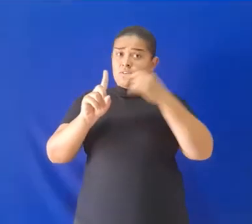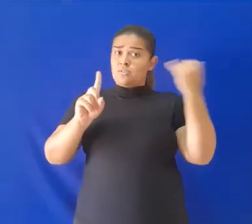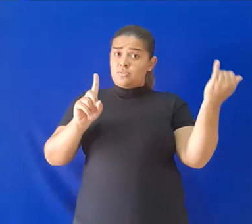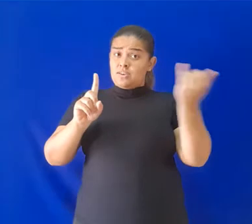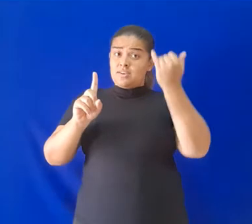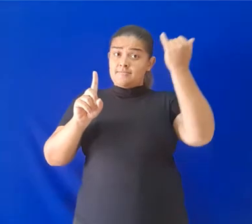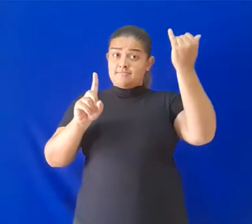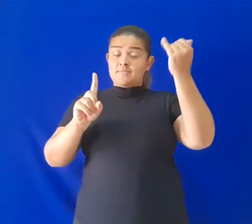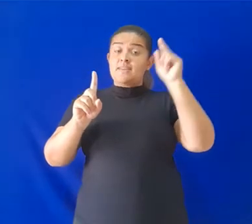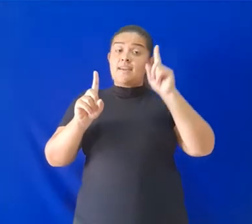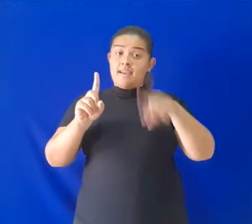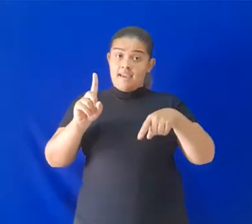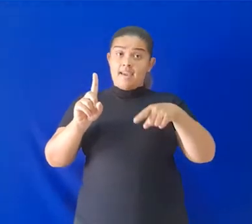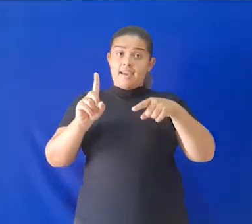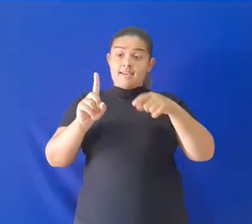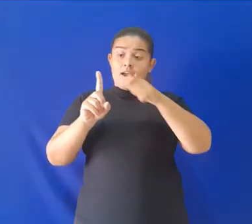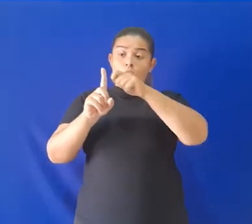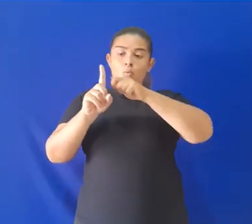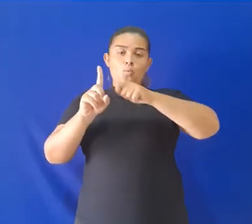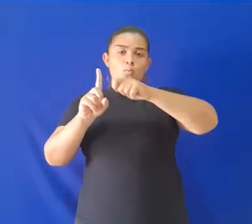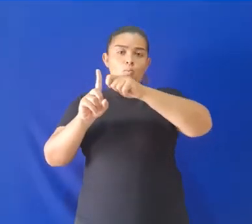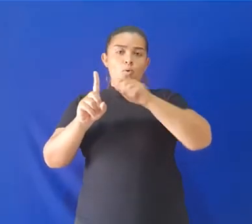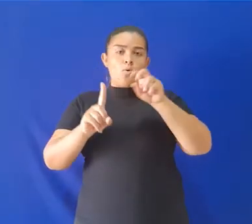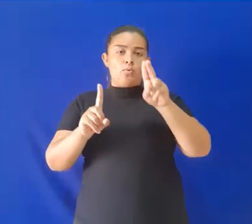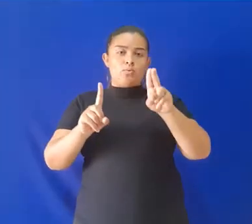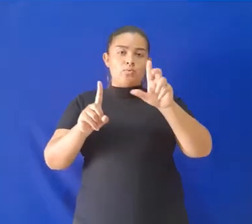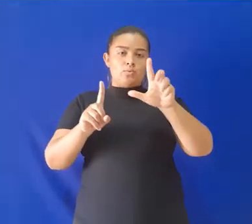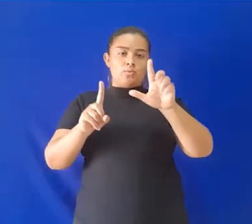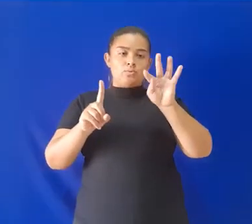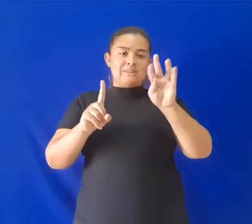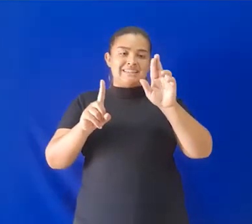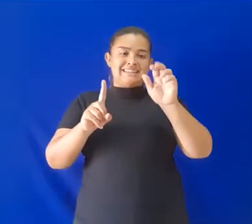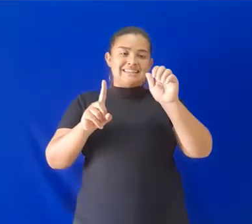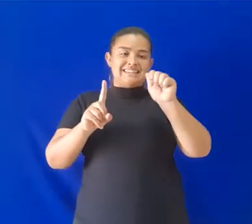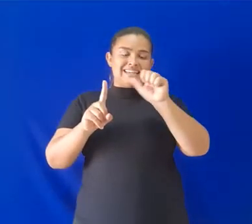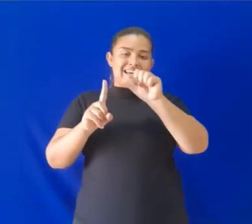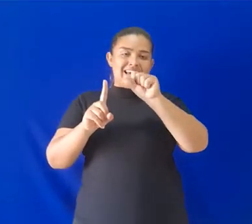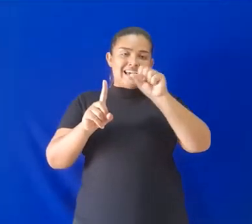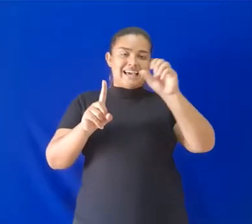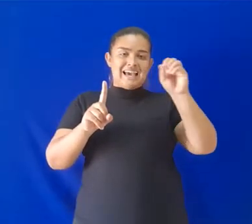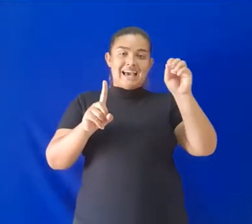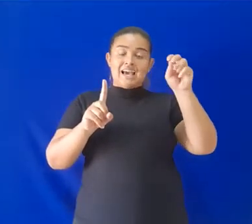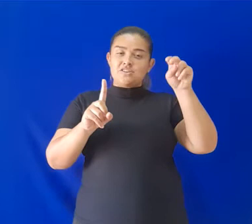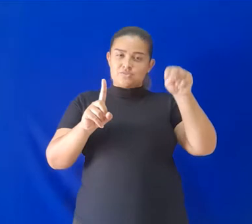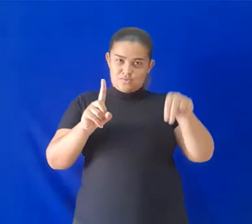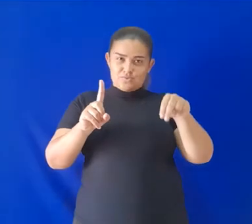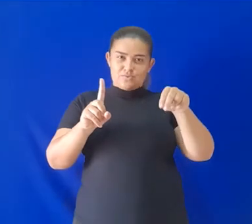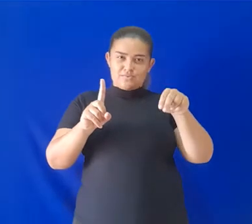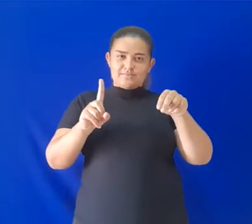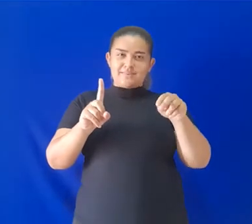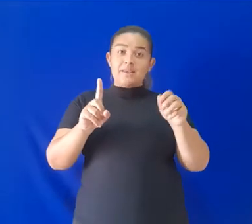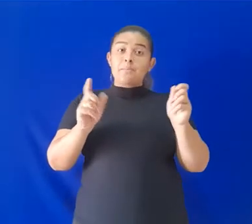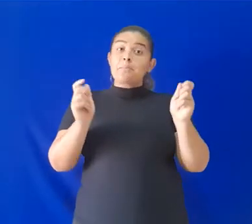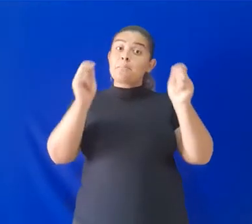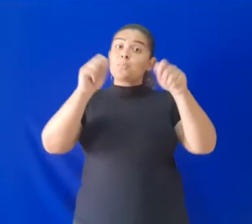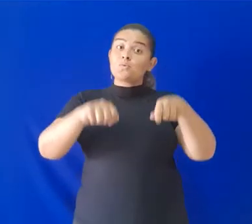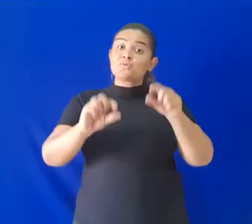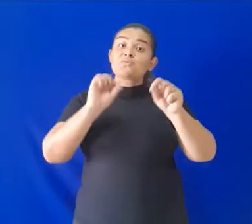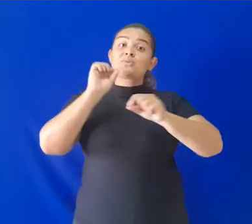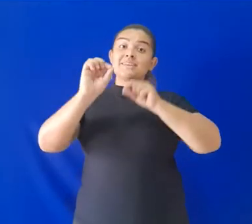os mais importantes, é a ultrassom morfológica e é lá que a mãe e o pai conseguem,